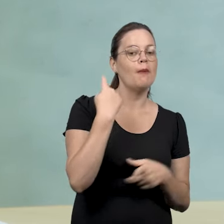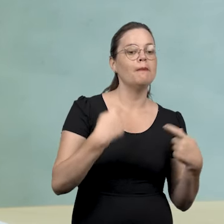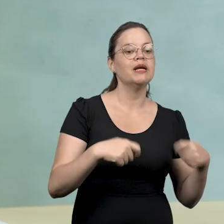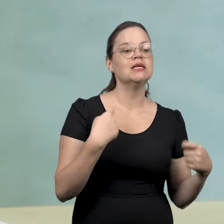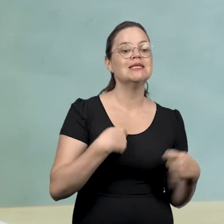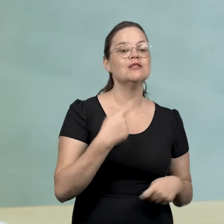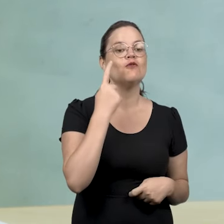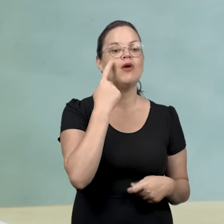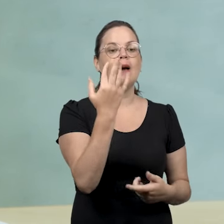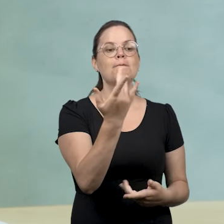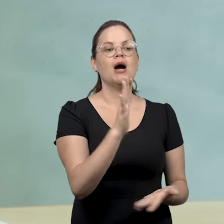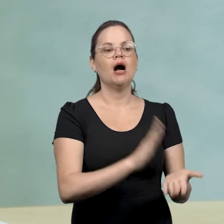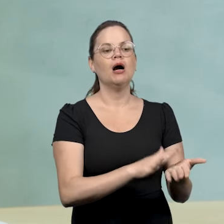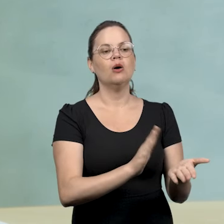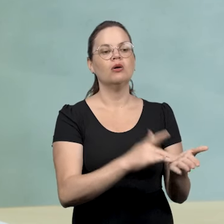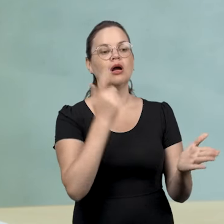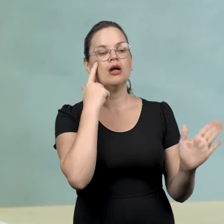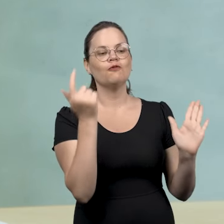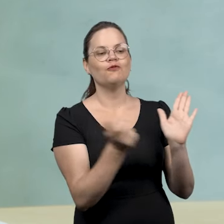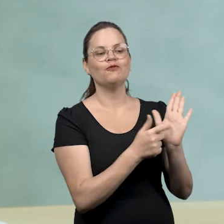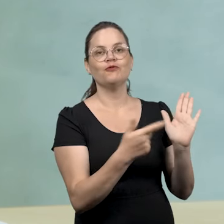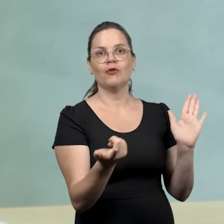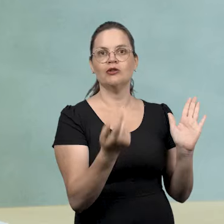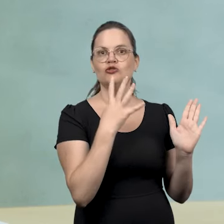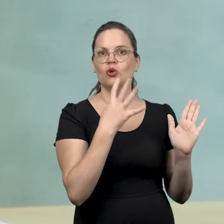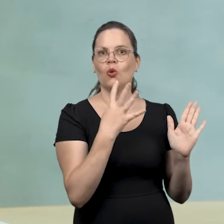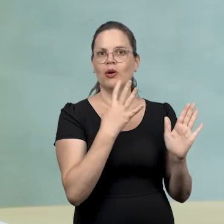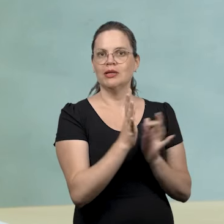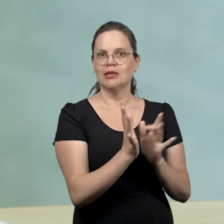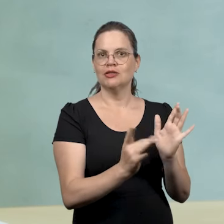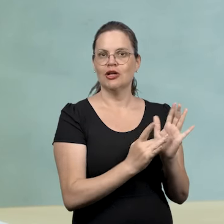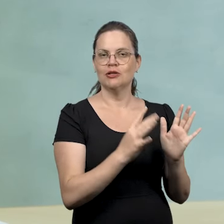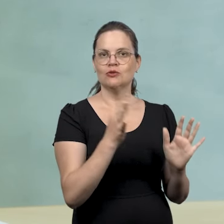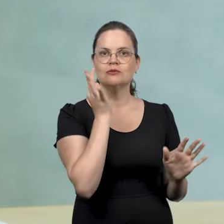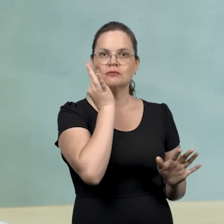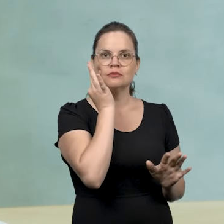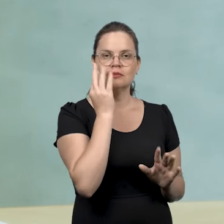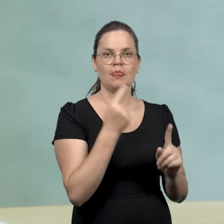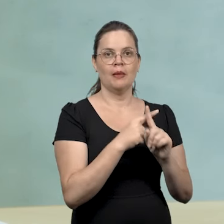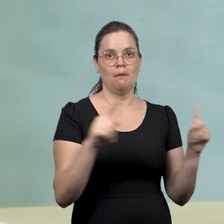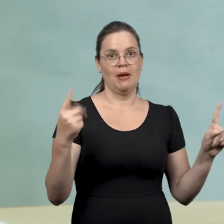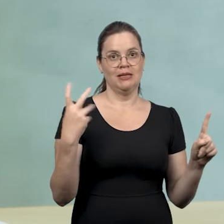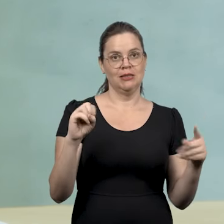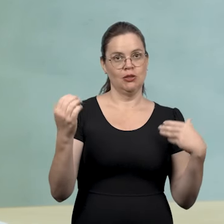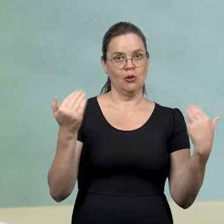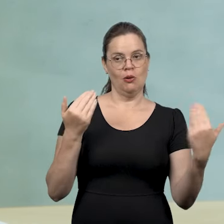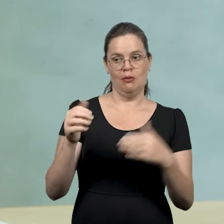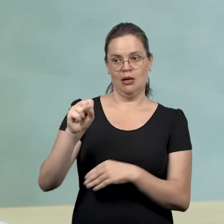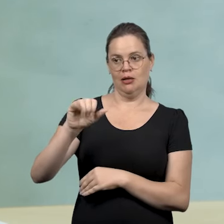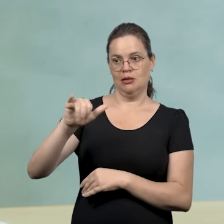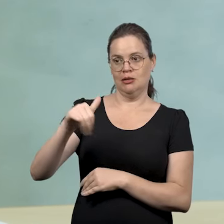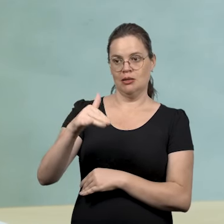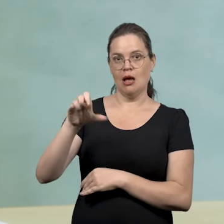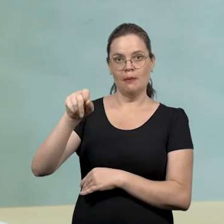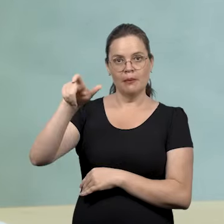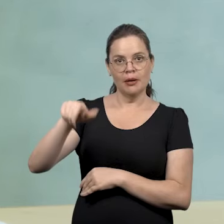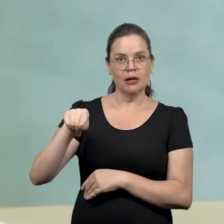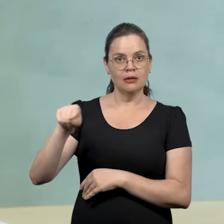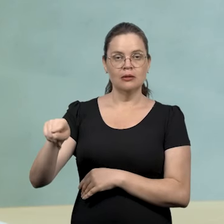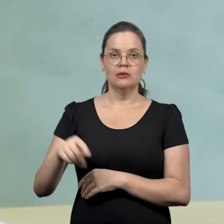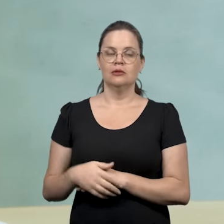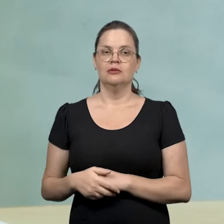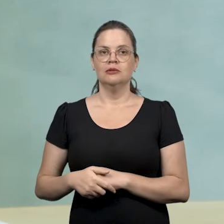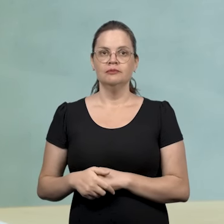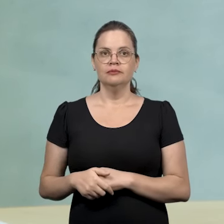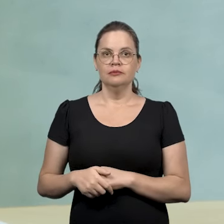mão, né? de conhecer as marcas de perto. Mas quando nós pegamos Simão Zelote,